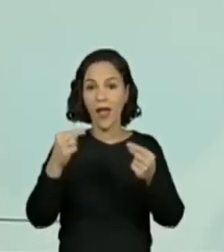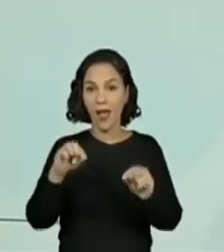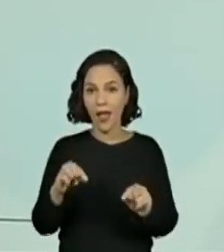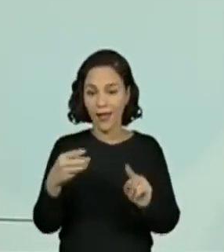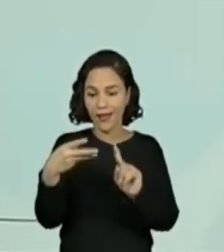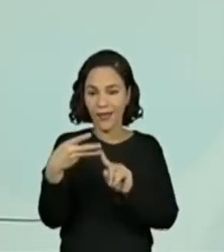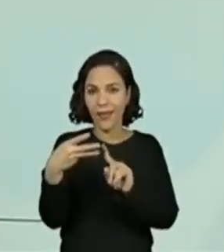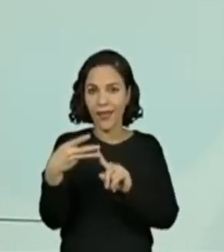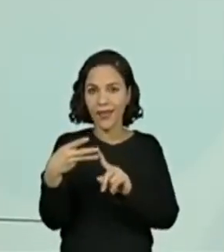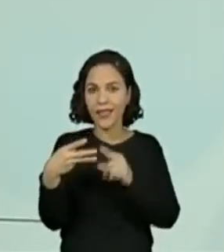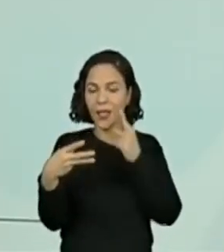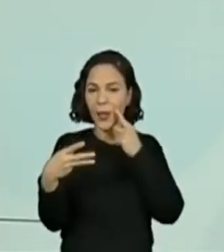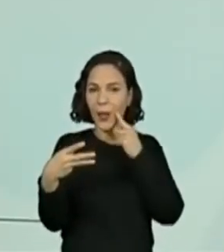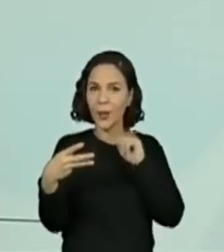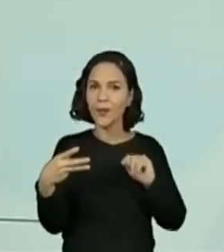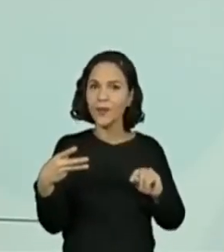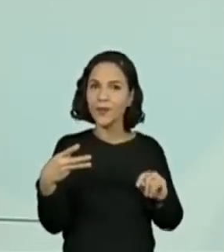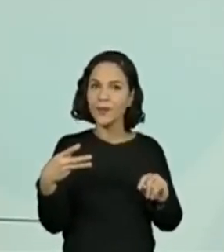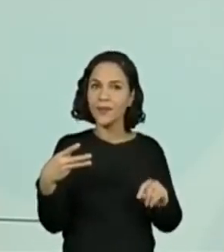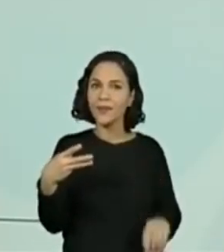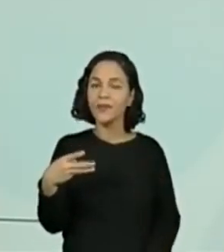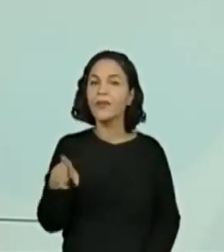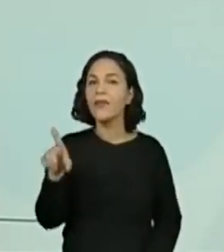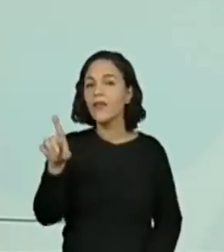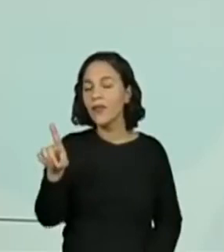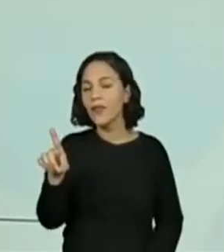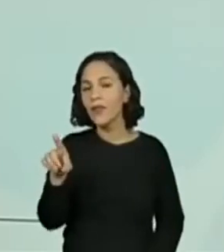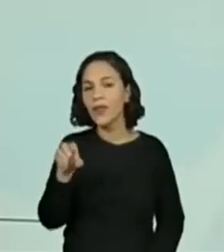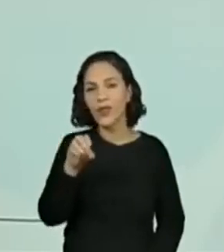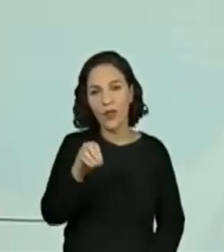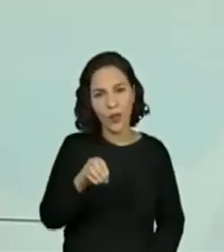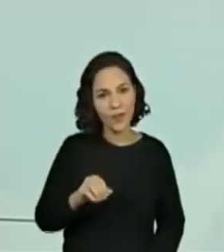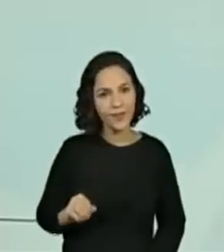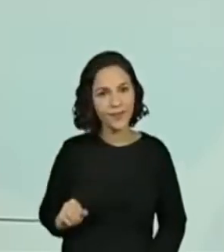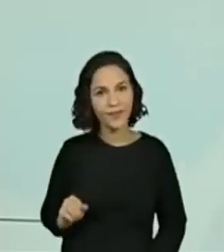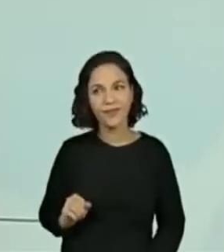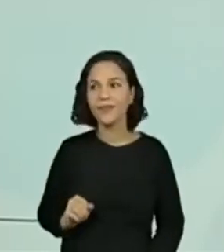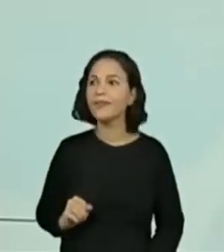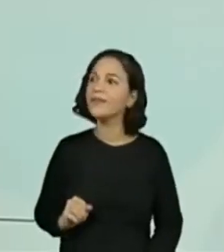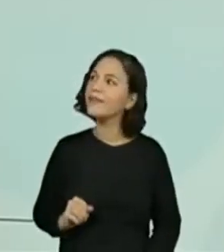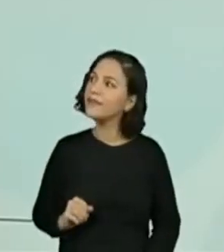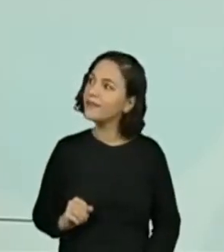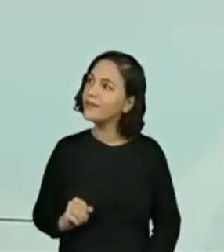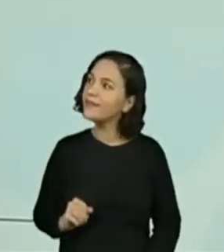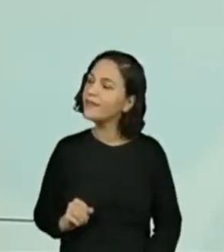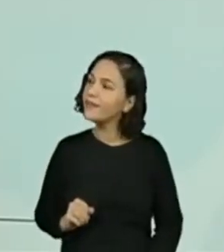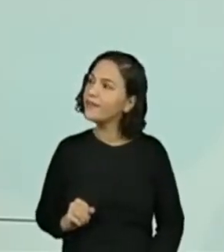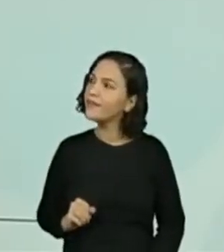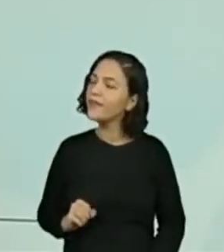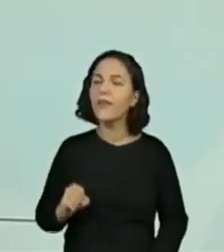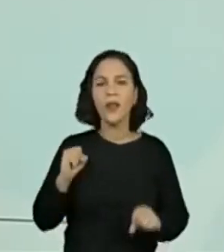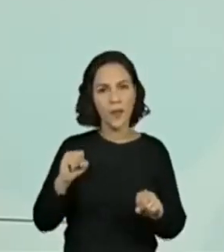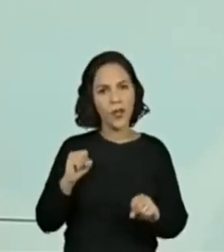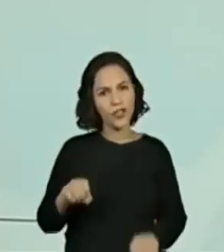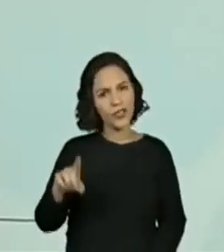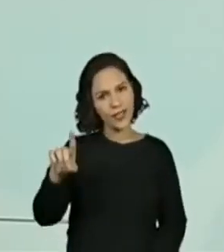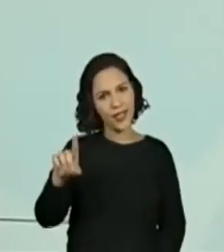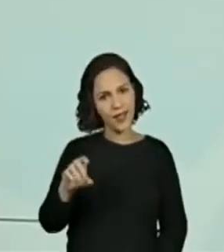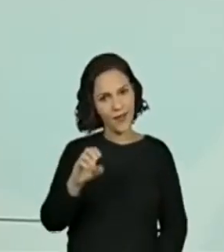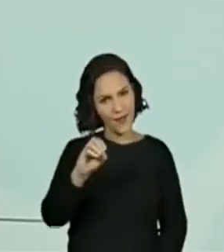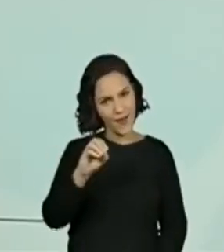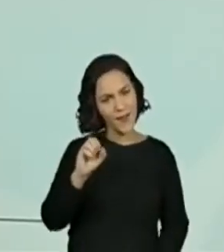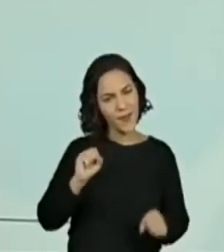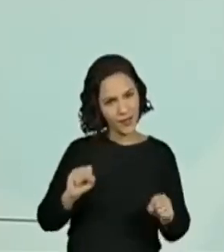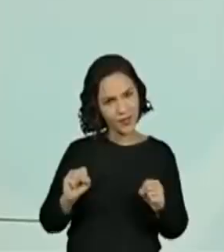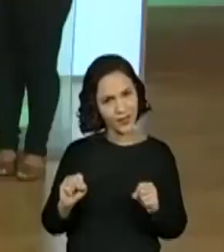terceira escrita como ficou. O do. Eu posso usar o de e o o? Essa criança,